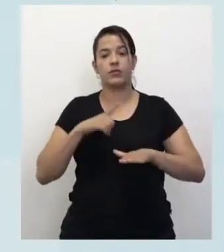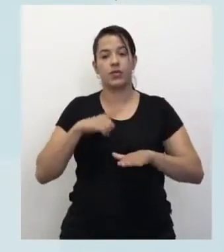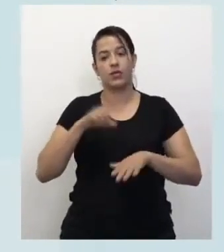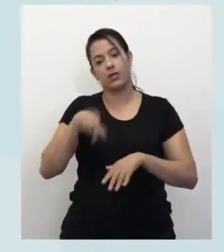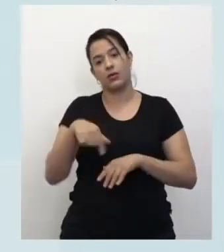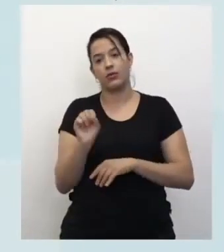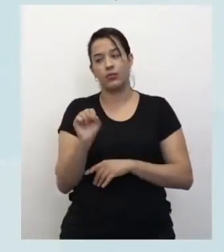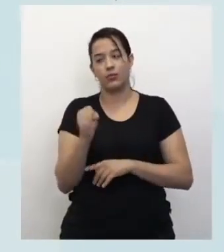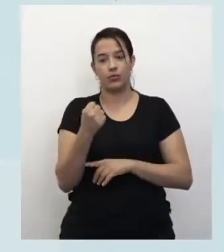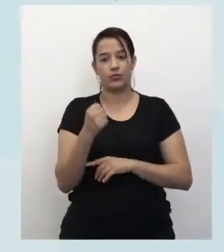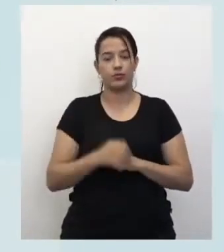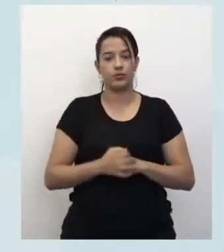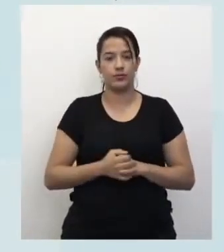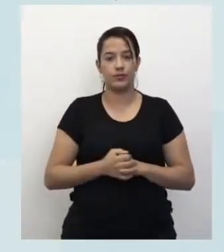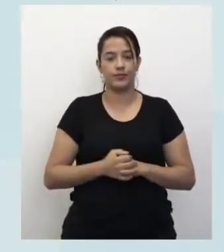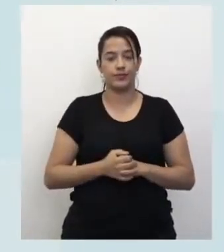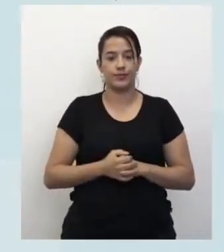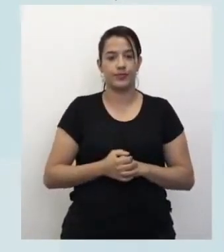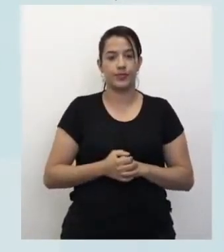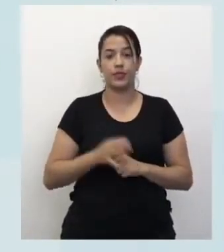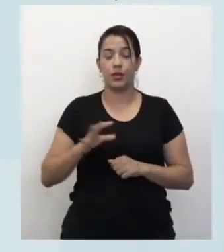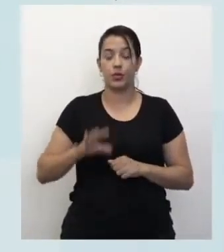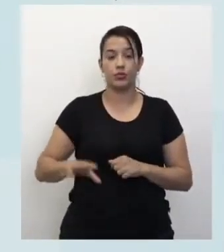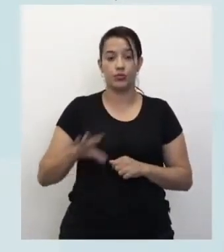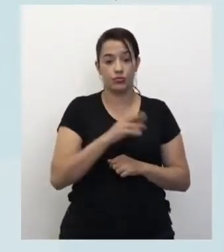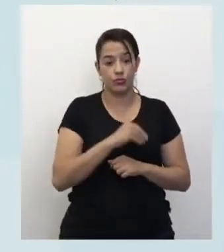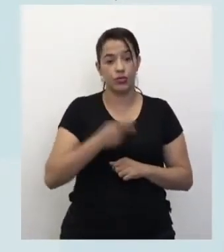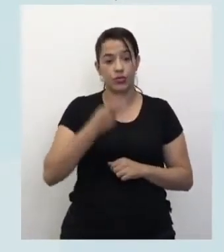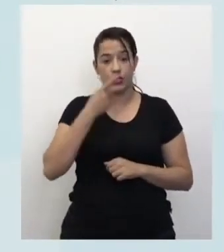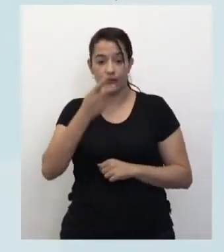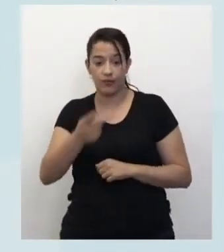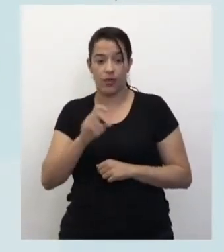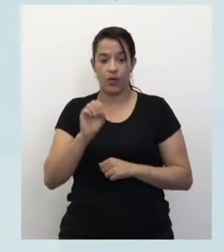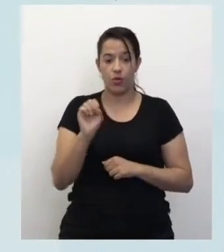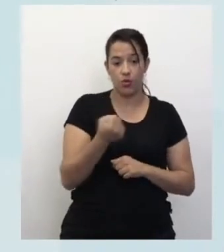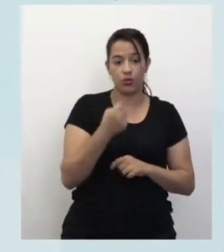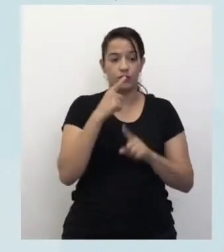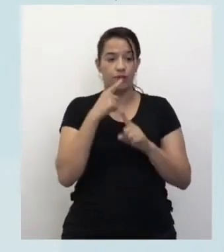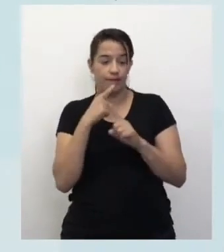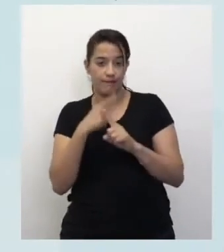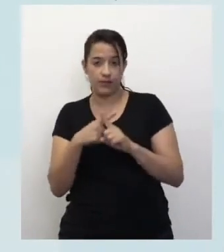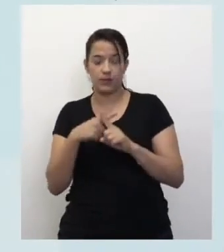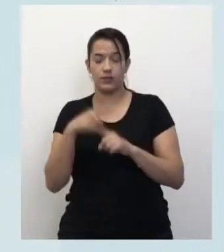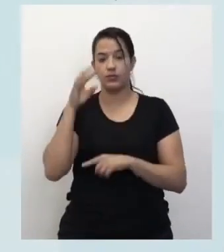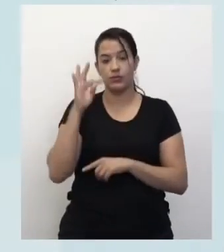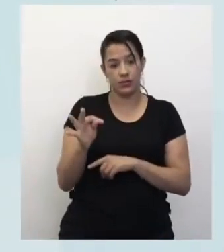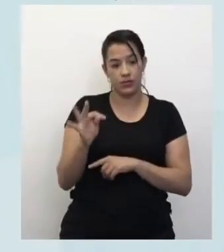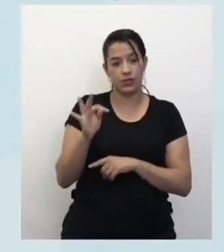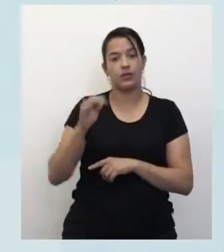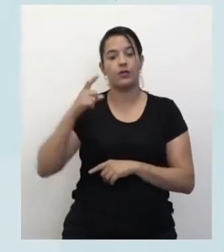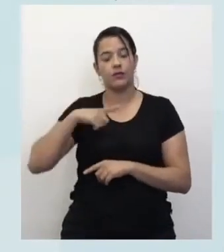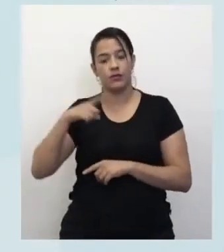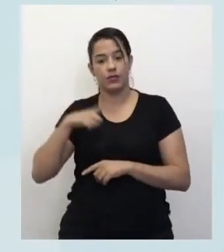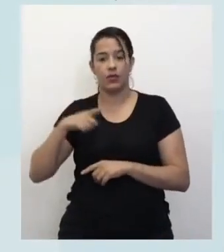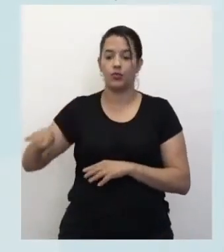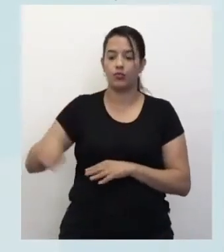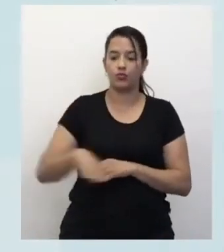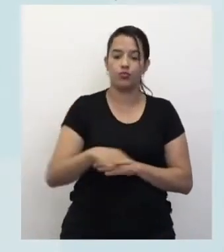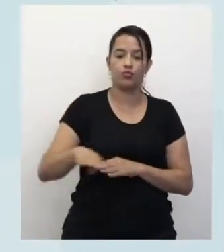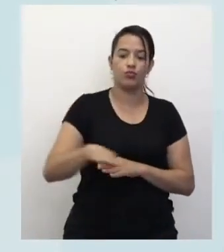8. Não é isso? Sim. Então, toda vez que eu fizer 8 vezes o tempo, eu vou ter o quê? Eu vou ter o espaço